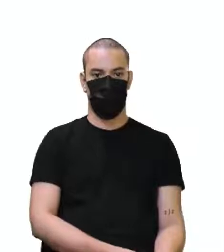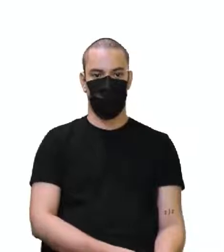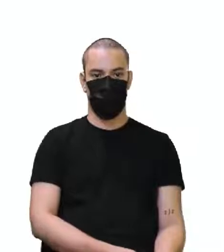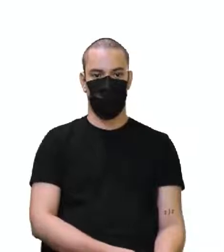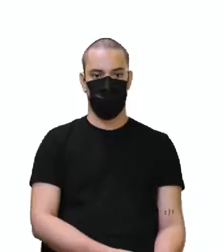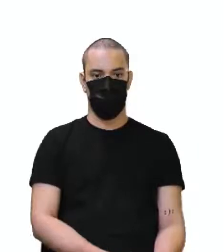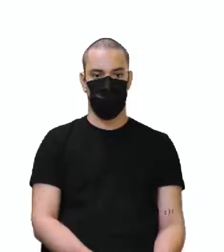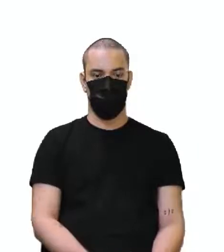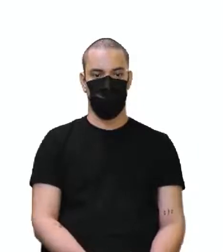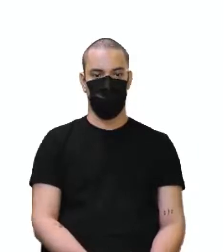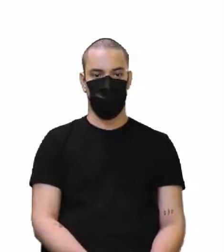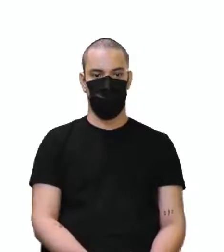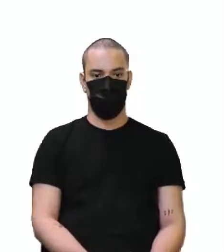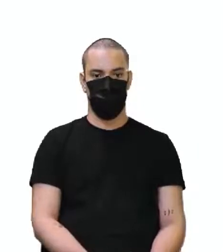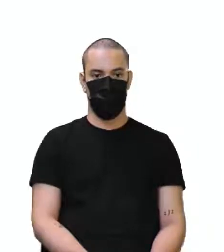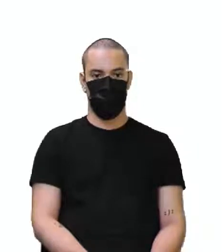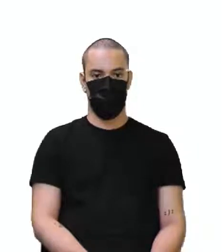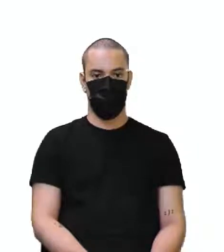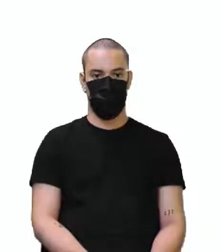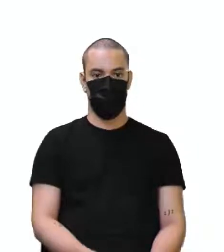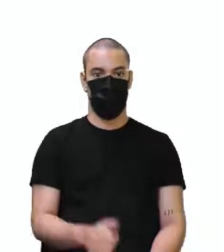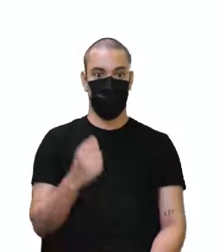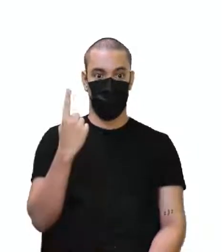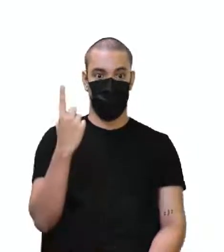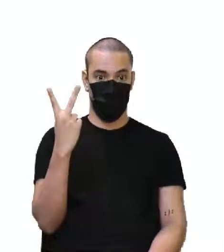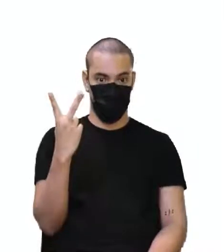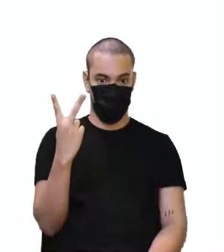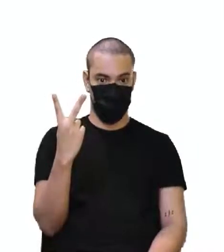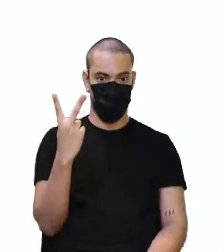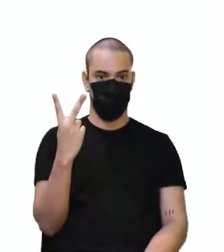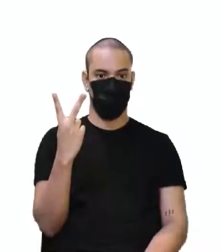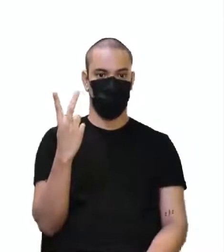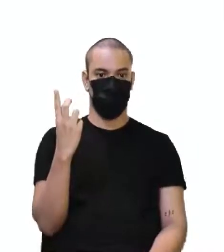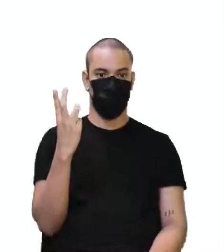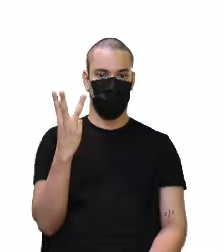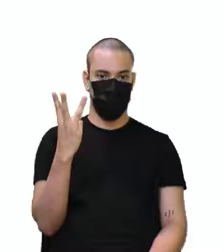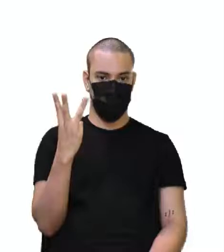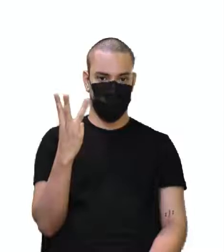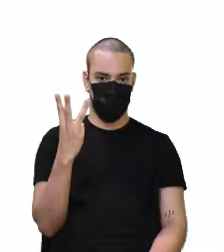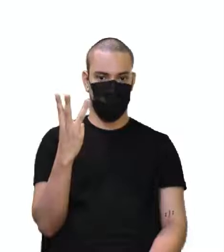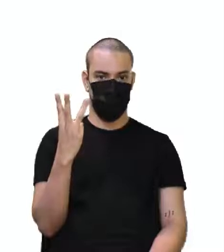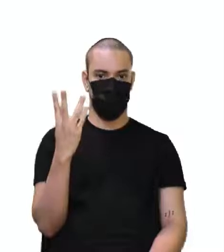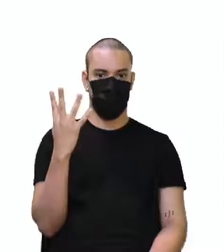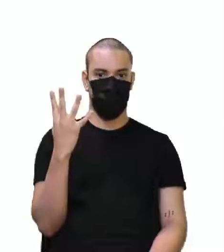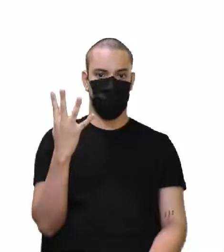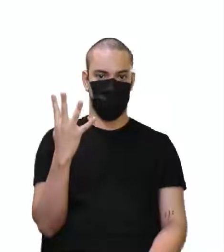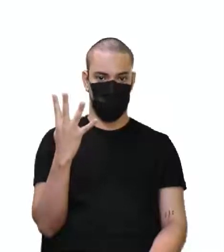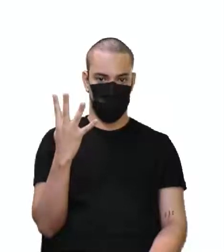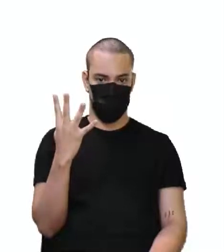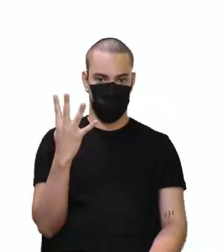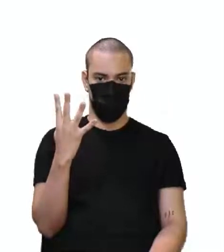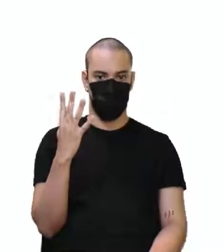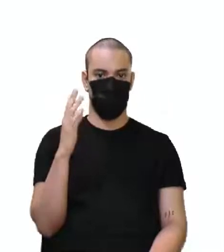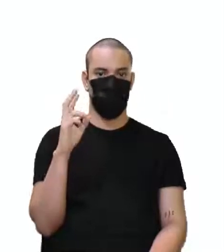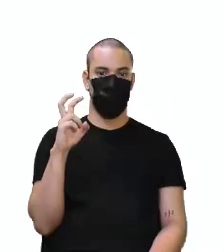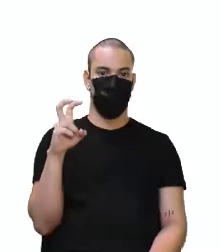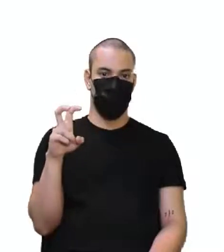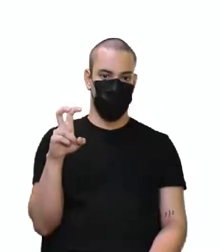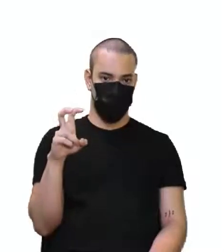Esse aqui. Ok. 2, 3,